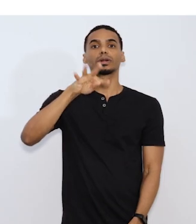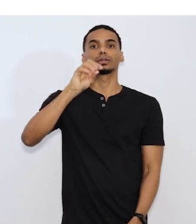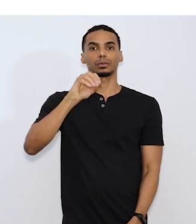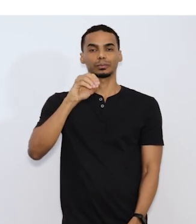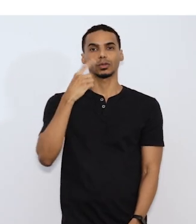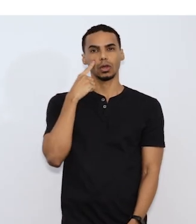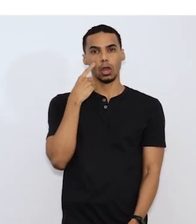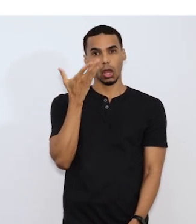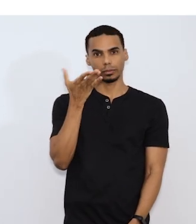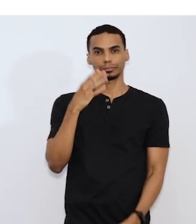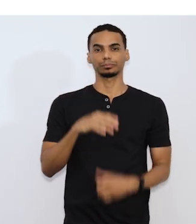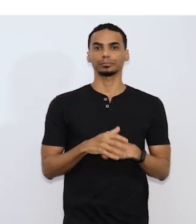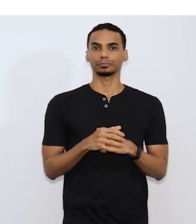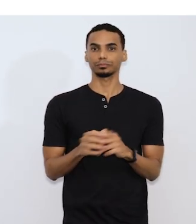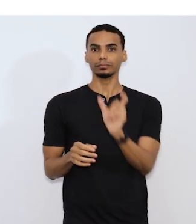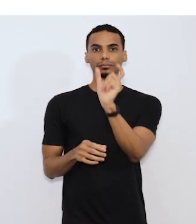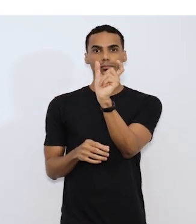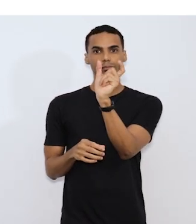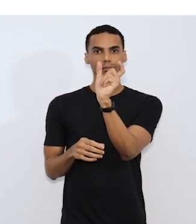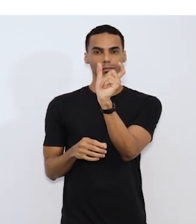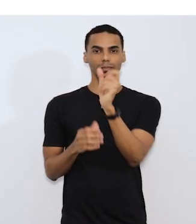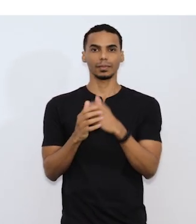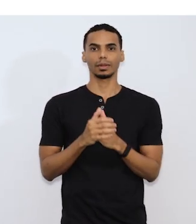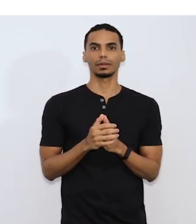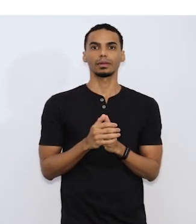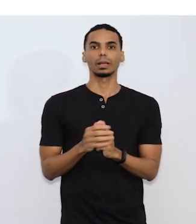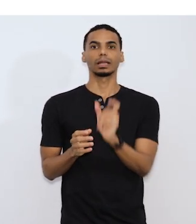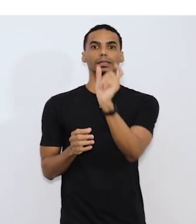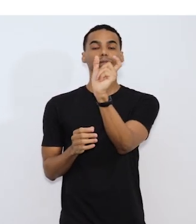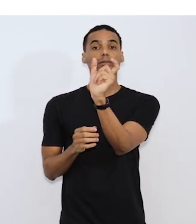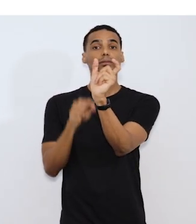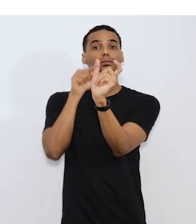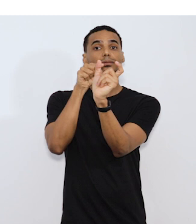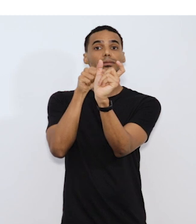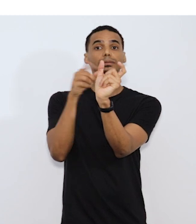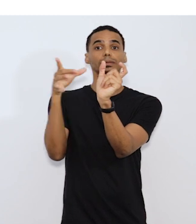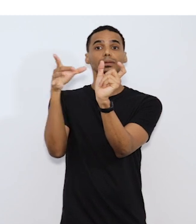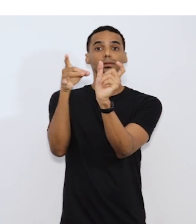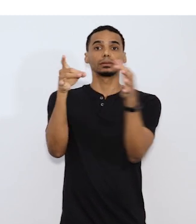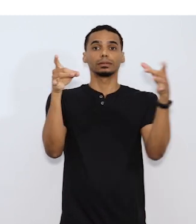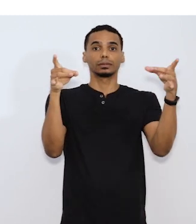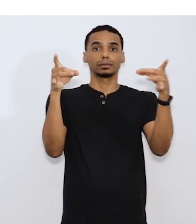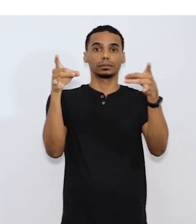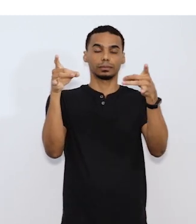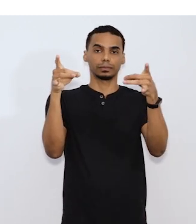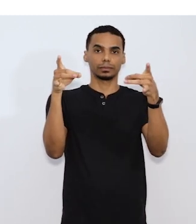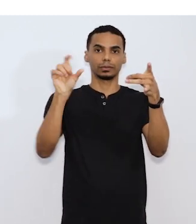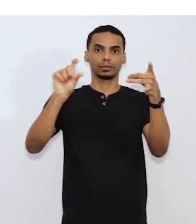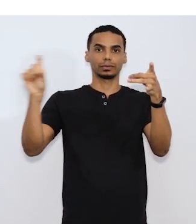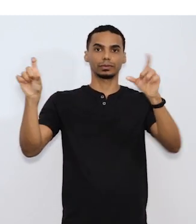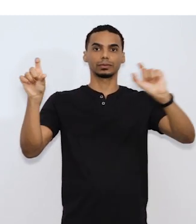aqui, ó, olha o lugar dessa palavra, né, do enquanto. Ela está aí justamente ligando a primeira à segunda